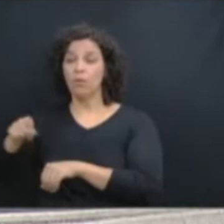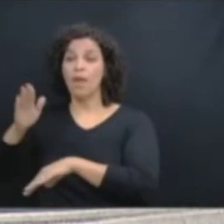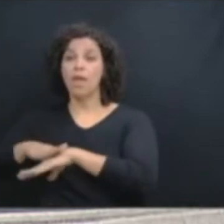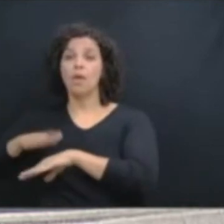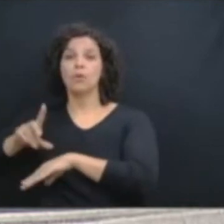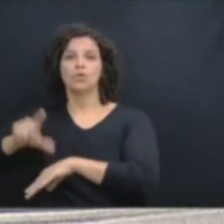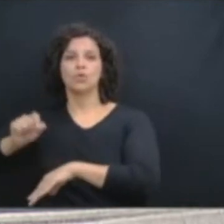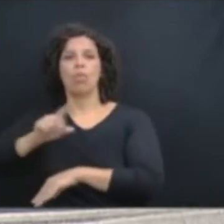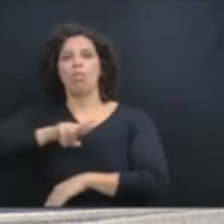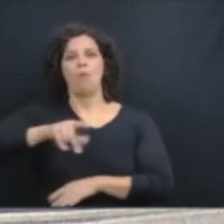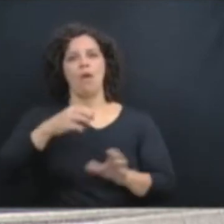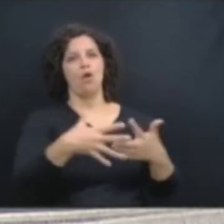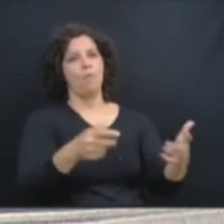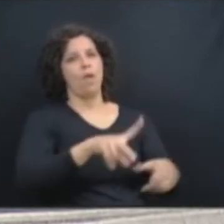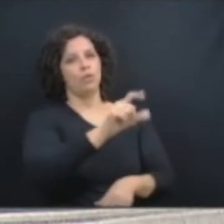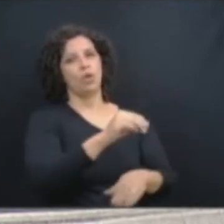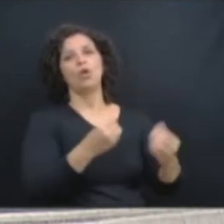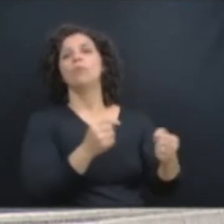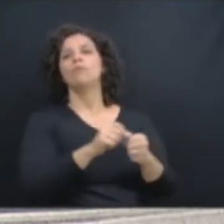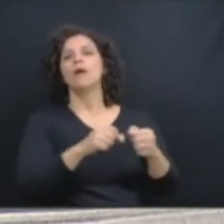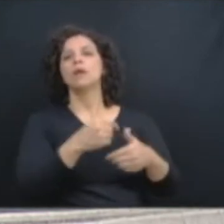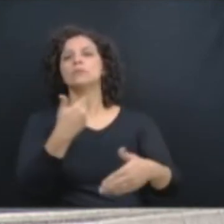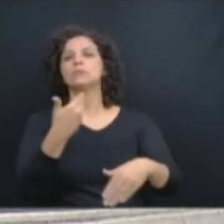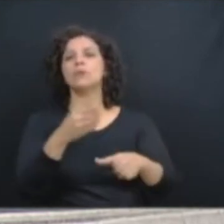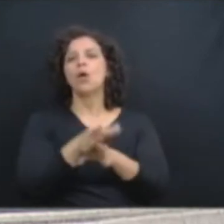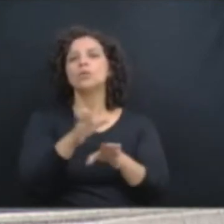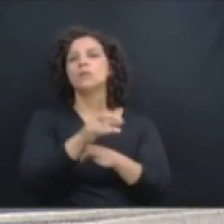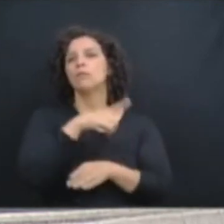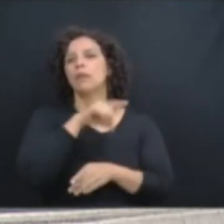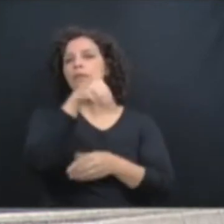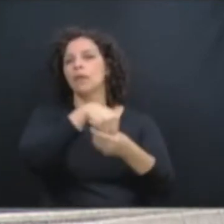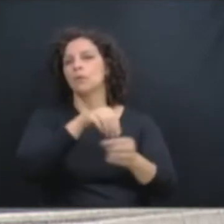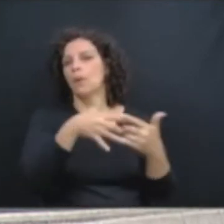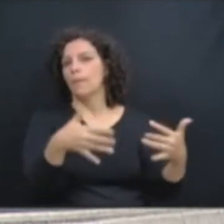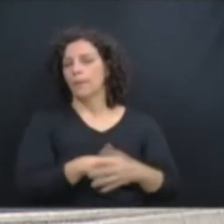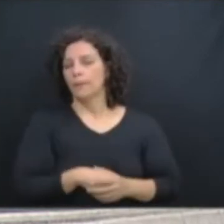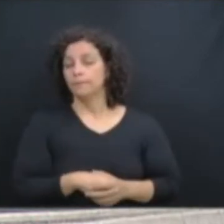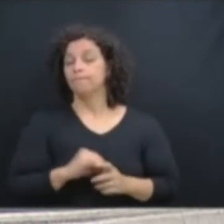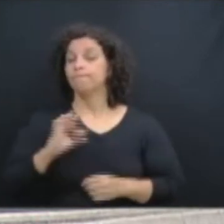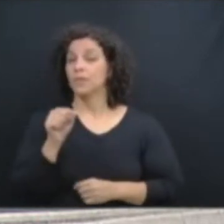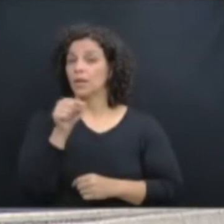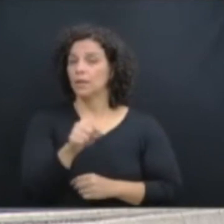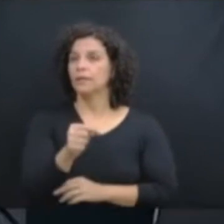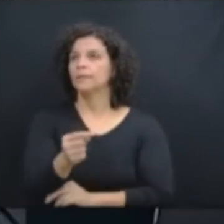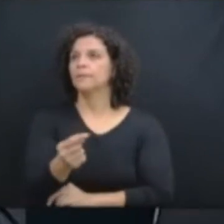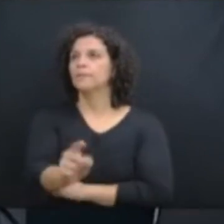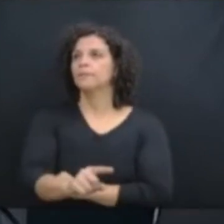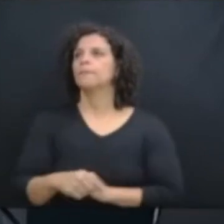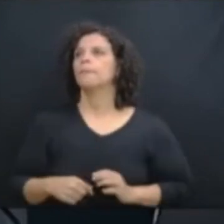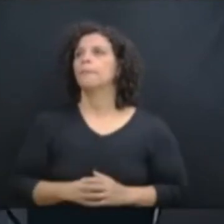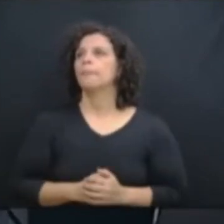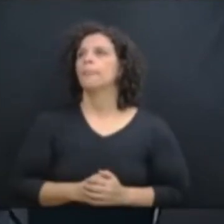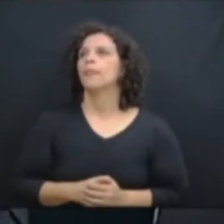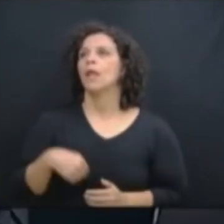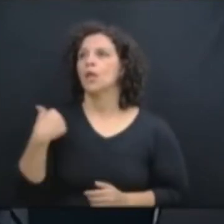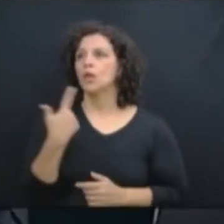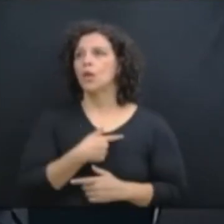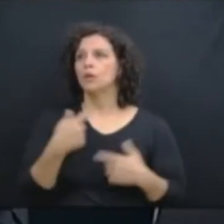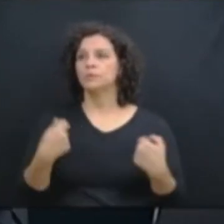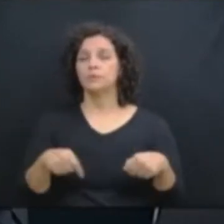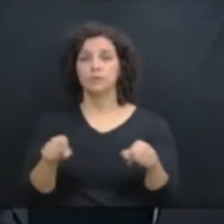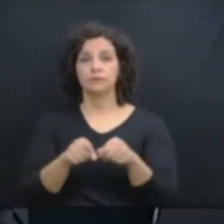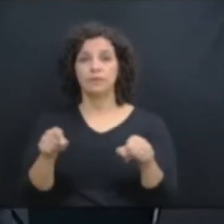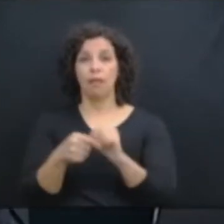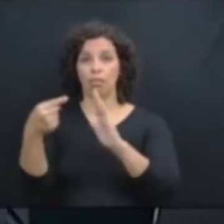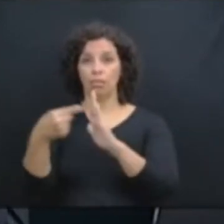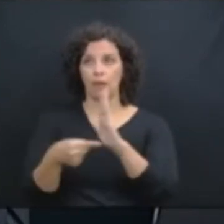empresa, para fazer esse processo de instrução. Ocorre aí a gente fazer